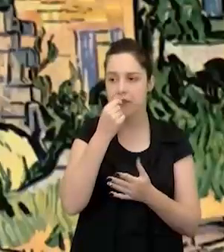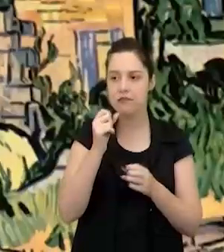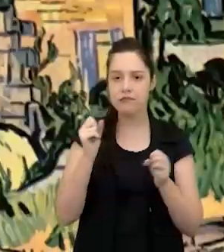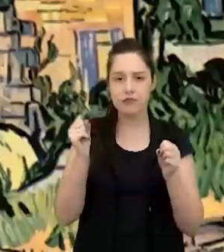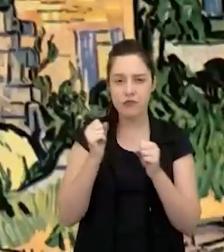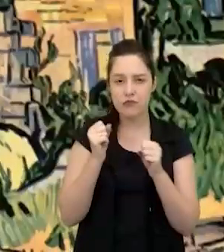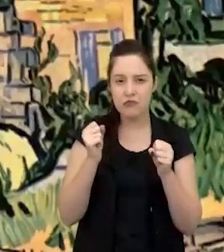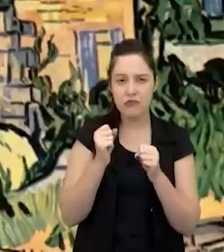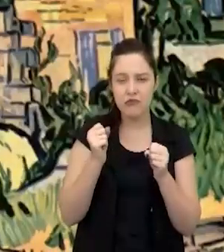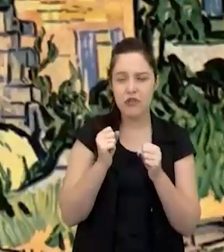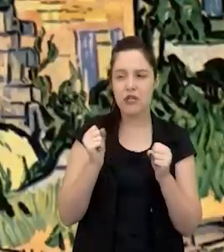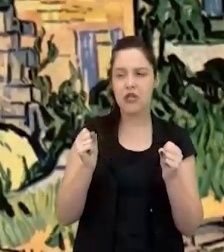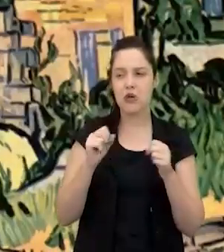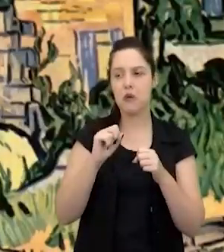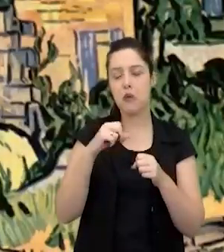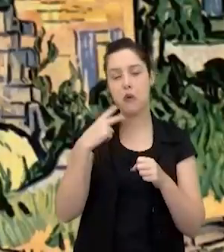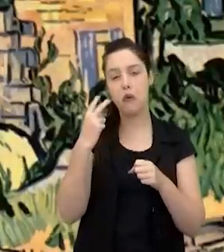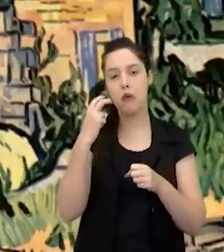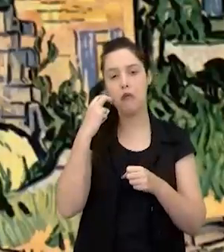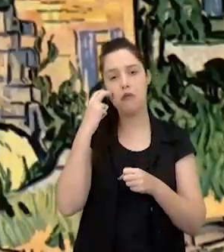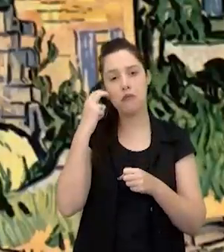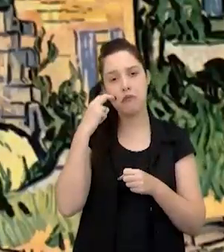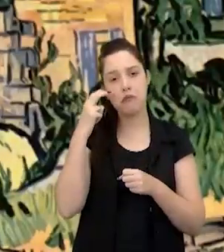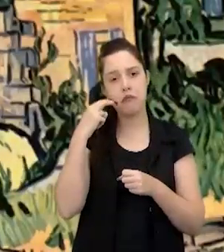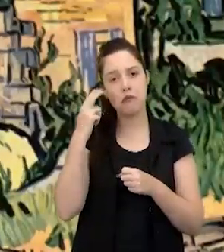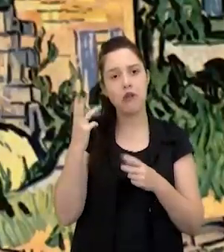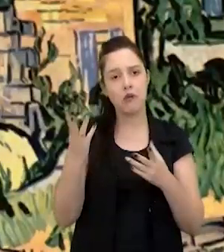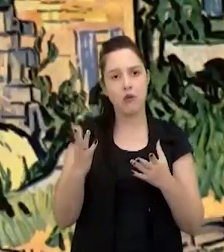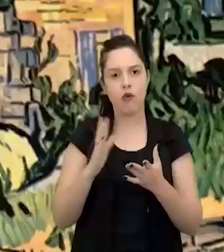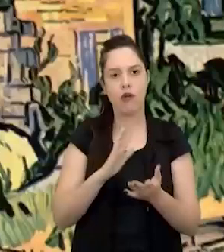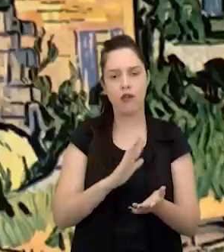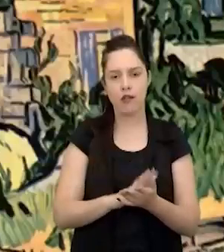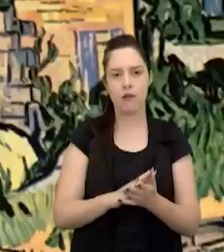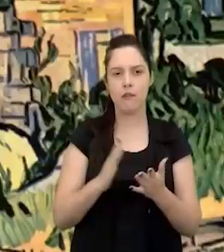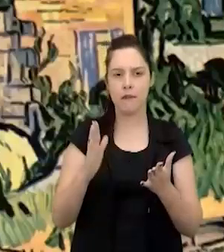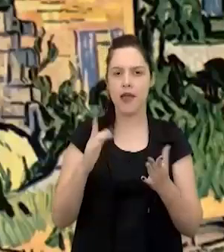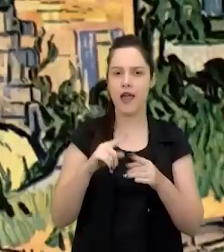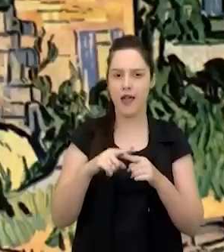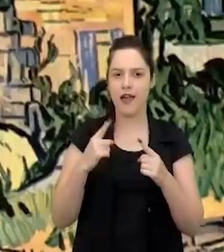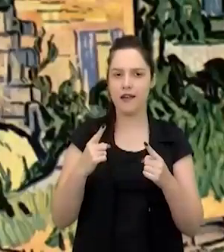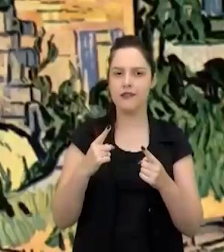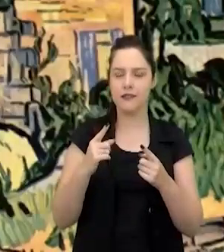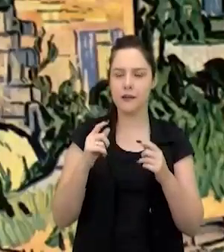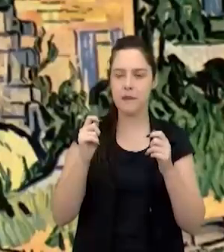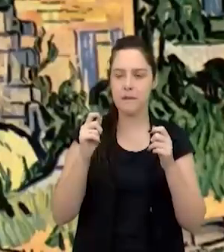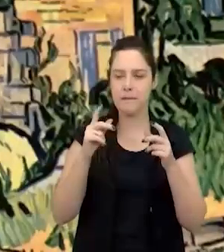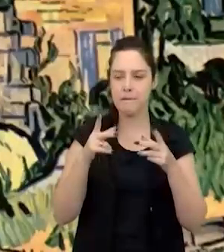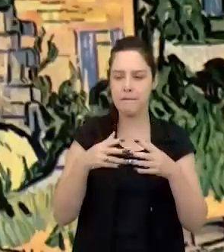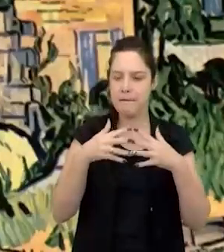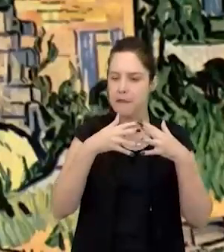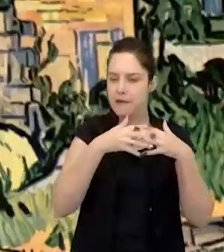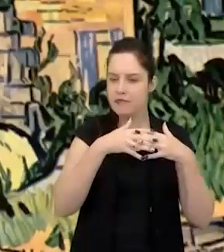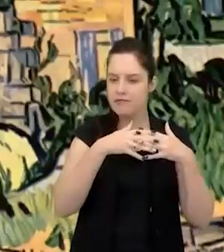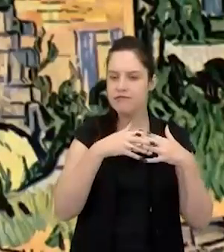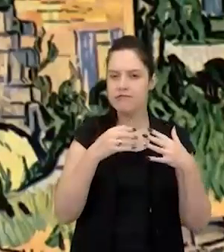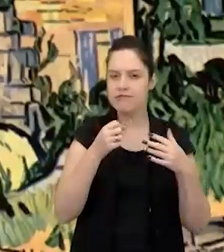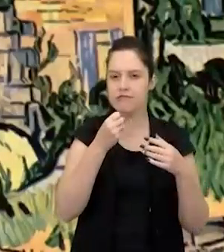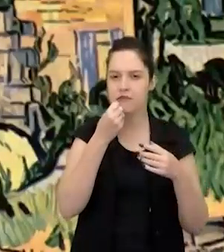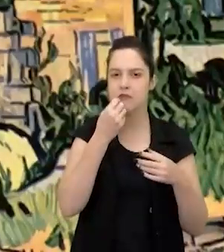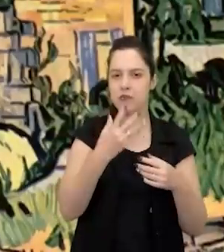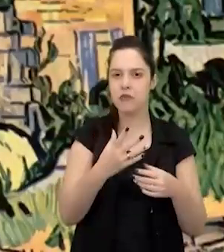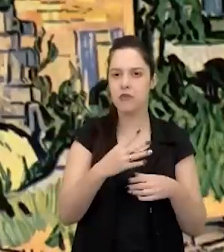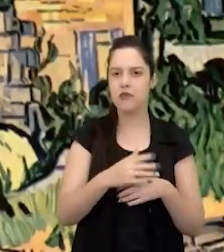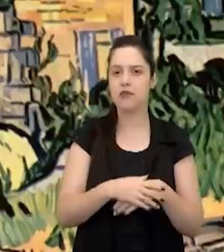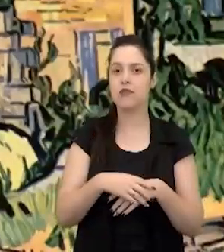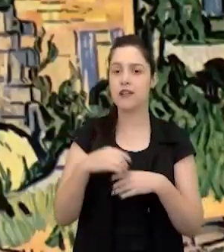E com vergonha, não sei. Então, as pessoas podem começar a imaginar. Mas essa linha de raciocínio que o Pro Mauro trouxe é excelente. Eu já comecei a viajar agora, porque como eu vi